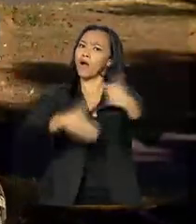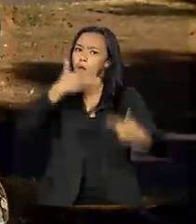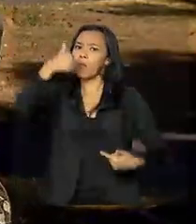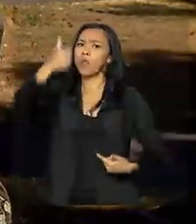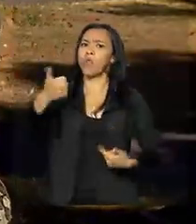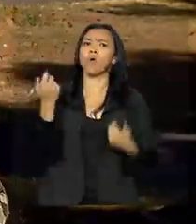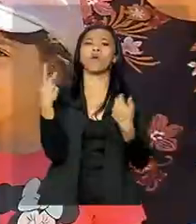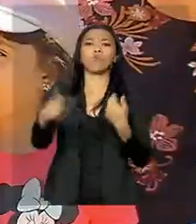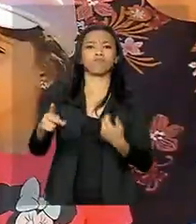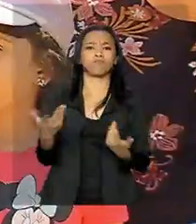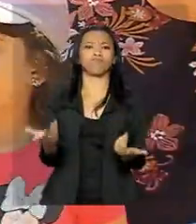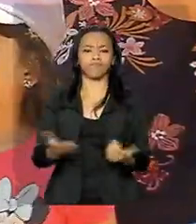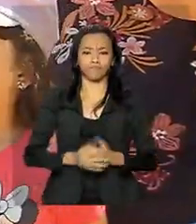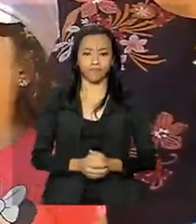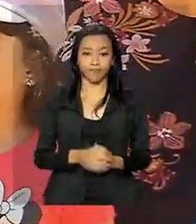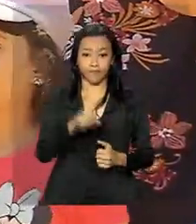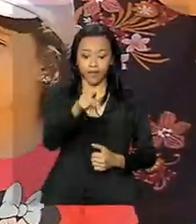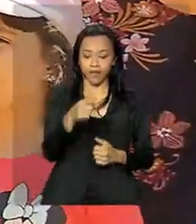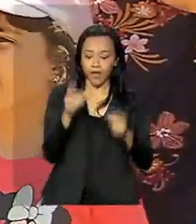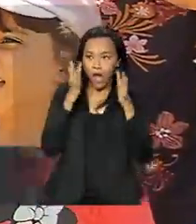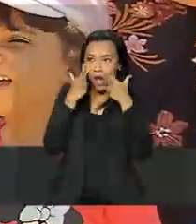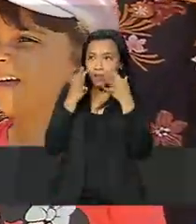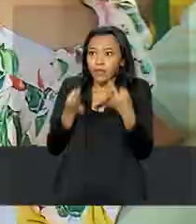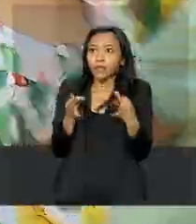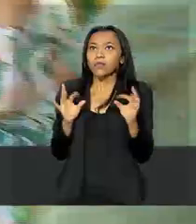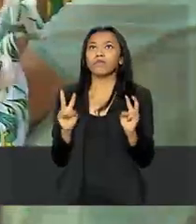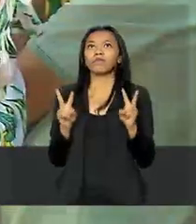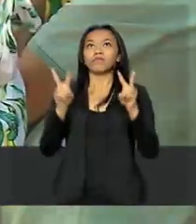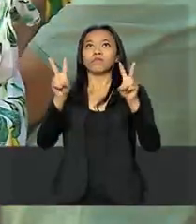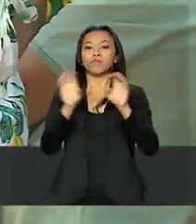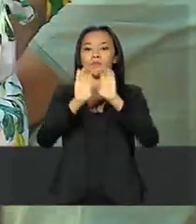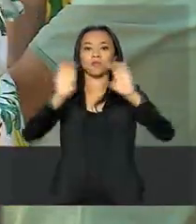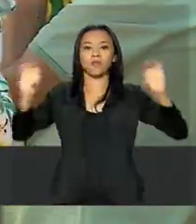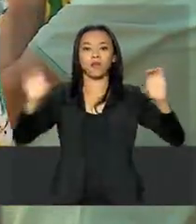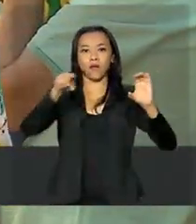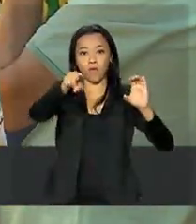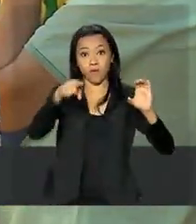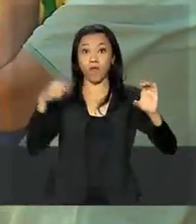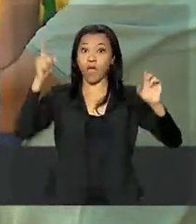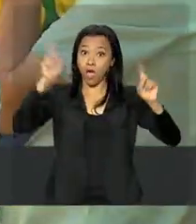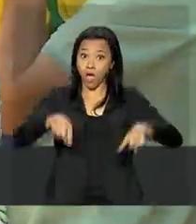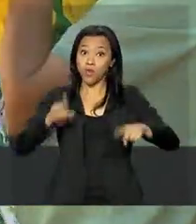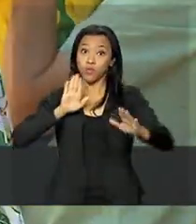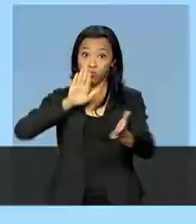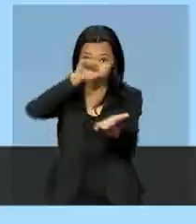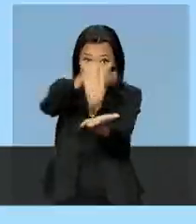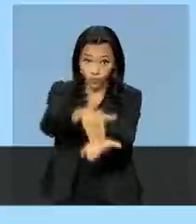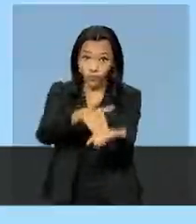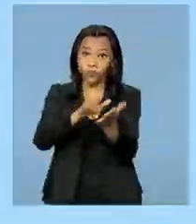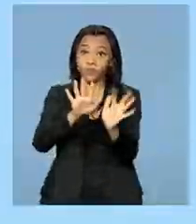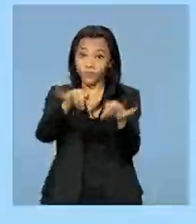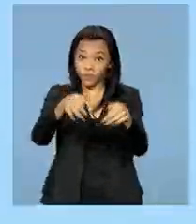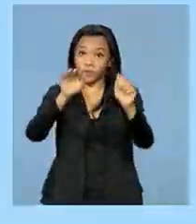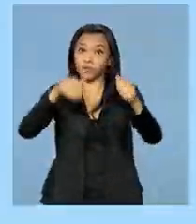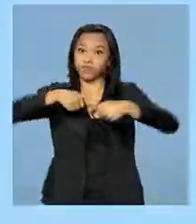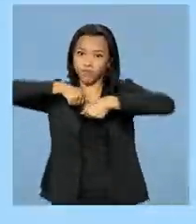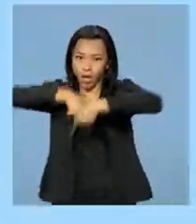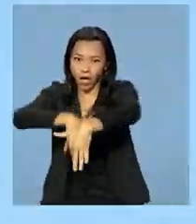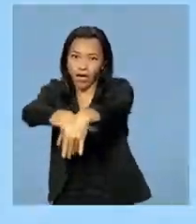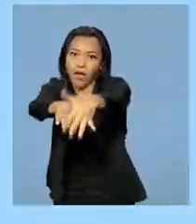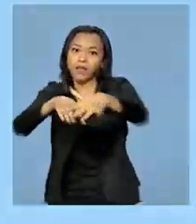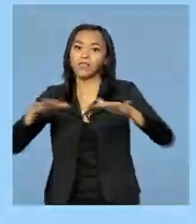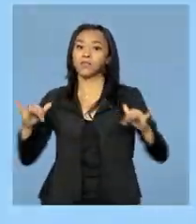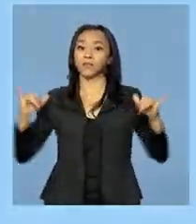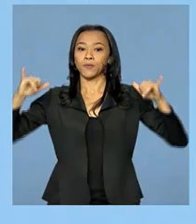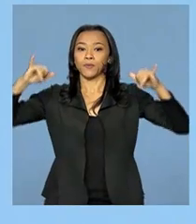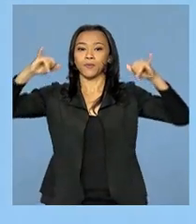o que eles têm de melhor. Olhos atentos para o céu. Um dos pontos altos do desfile para muita gente, a Esquadrilha da Fumaça colocou a